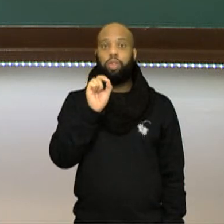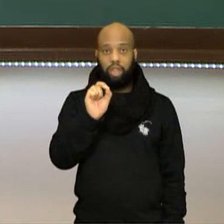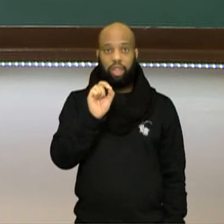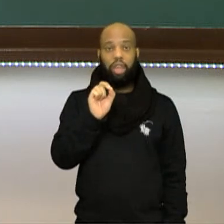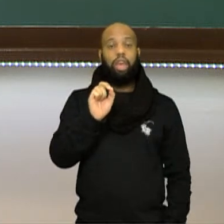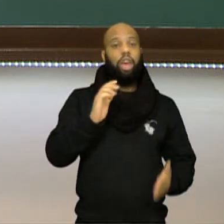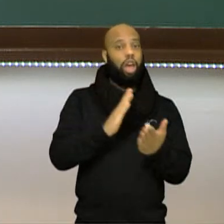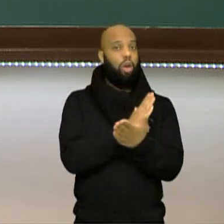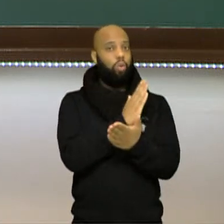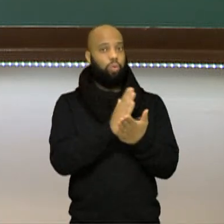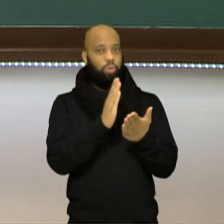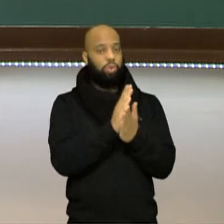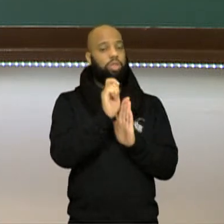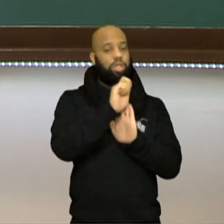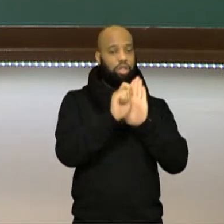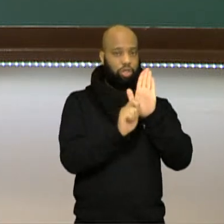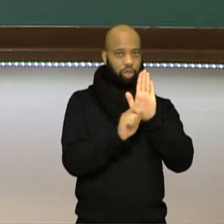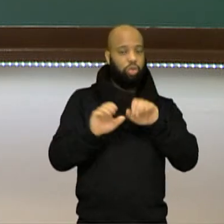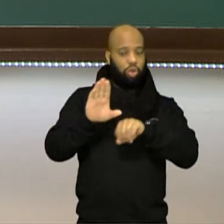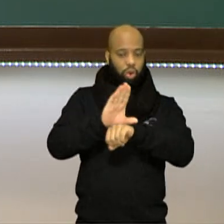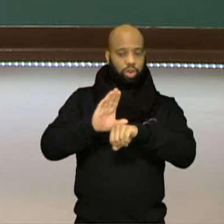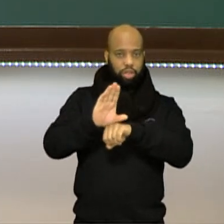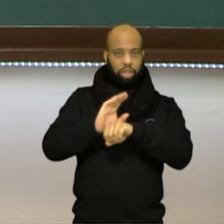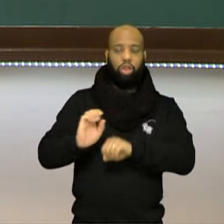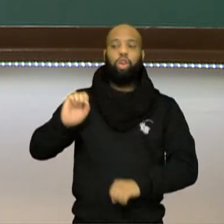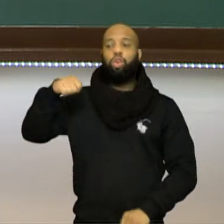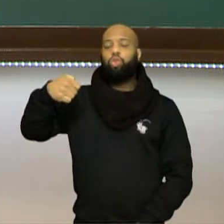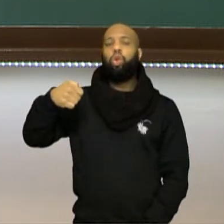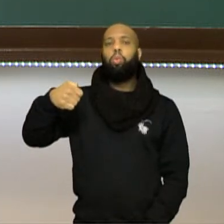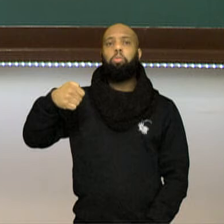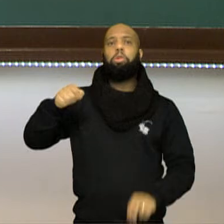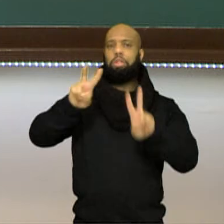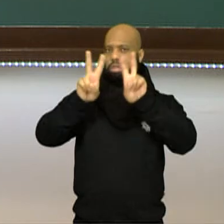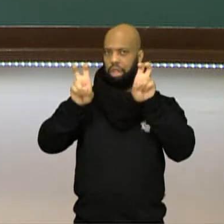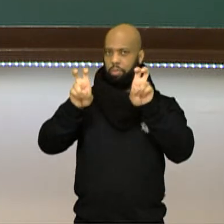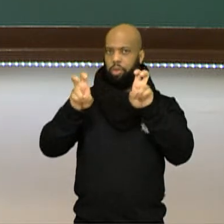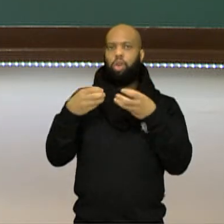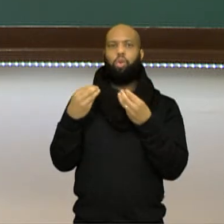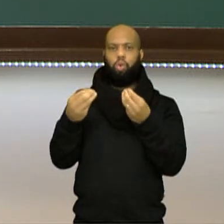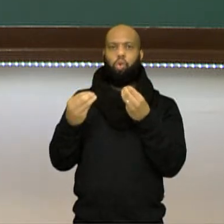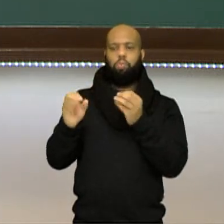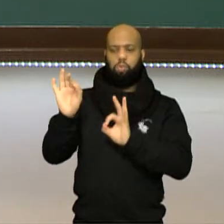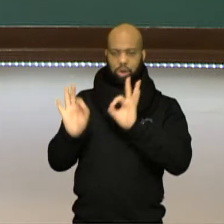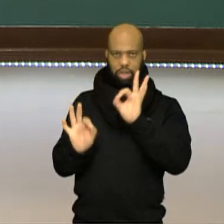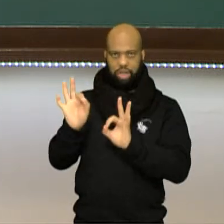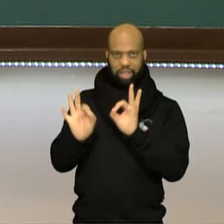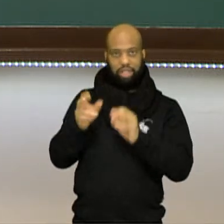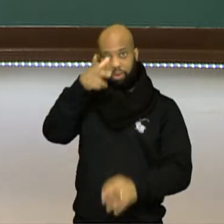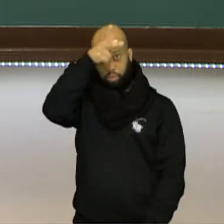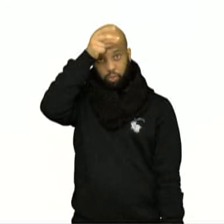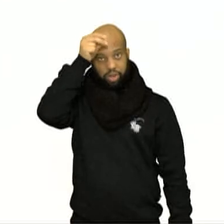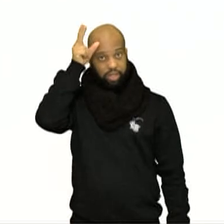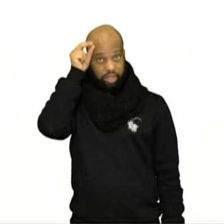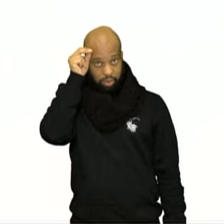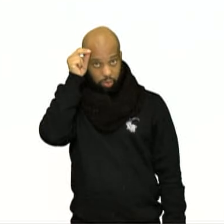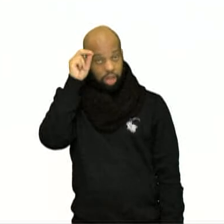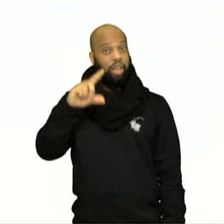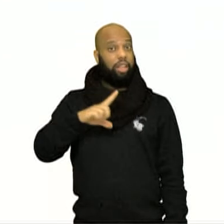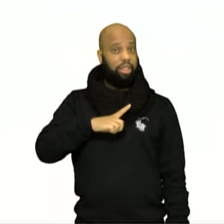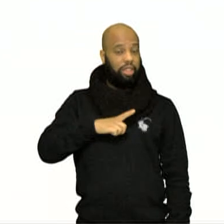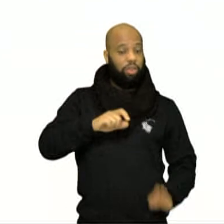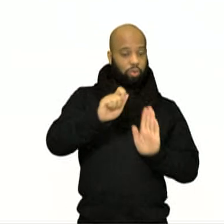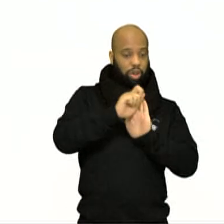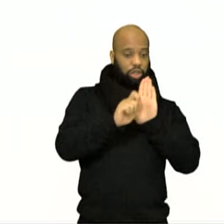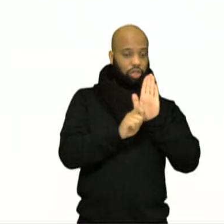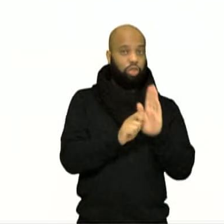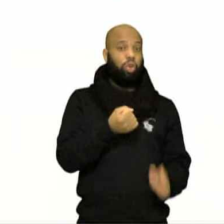da Constituição que se referem à organização dos municípios. Temos aqui o artigo 29.